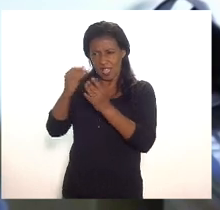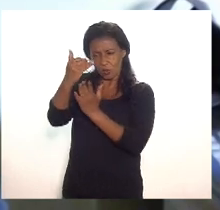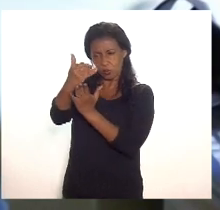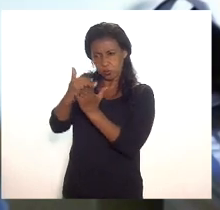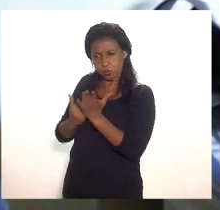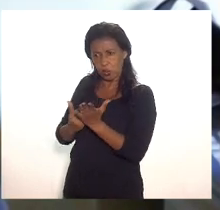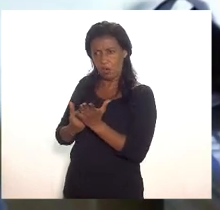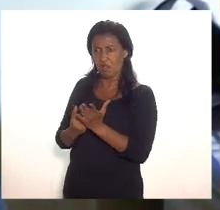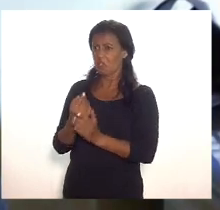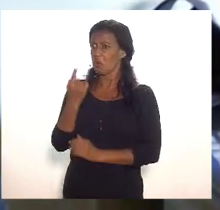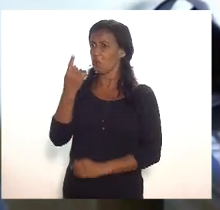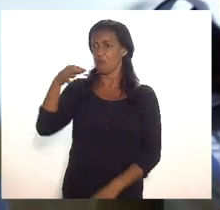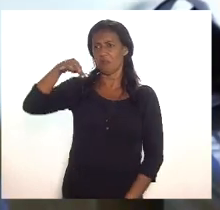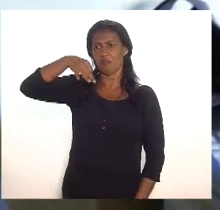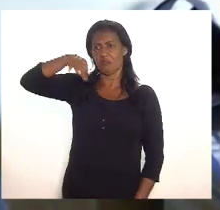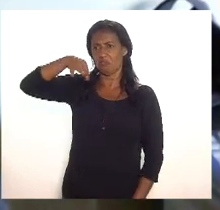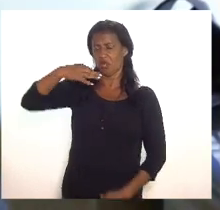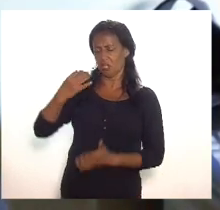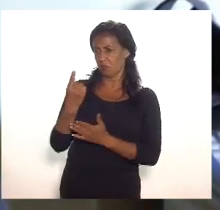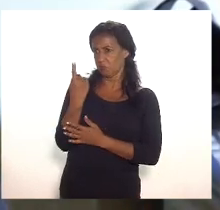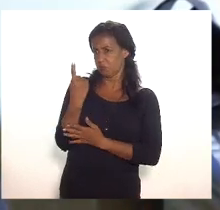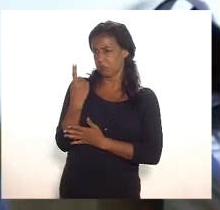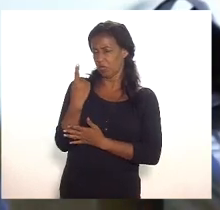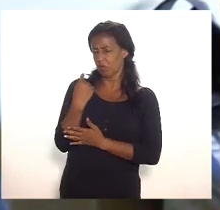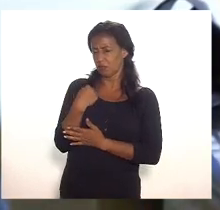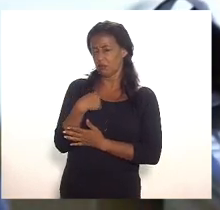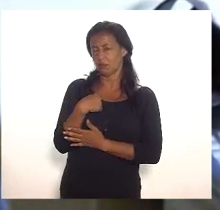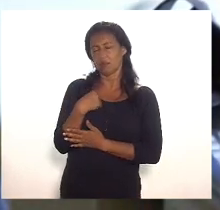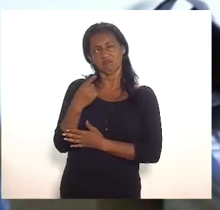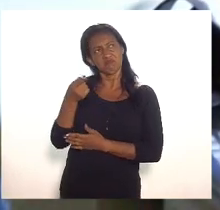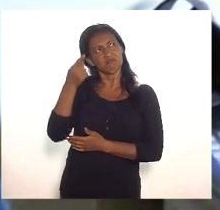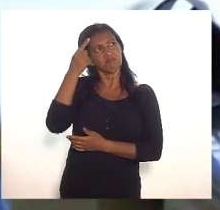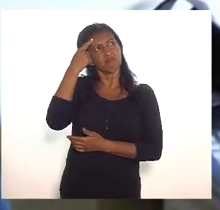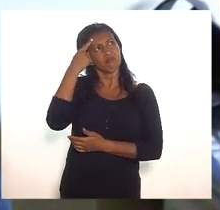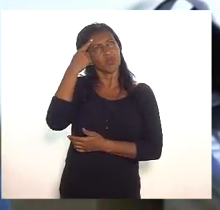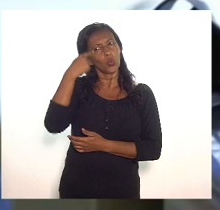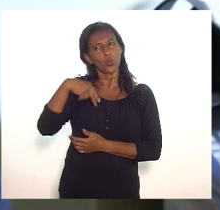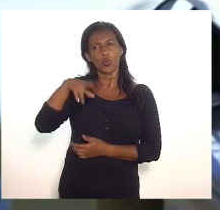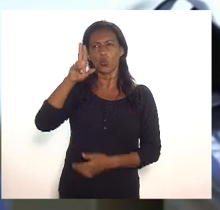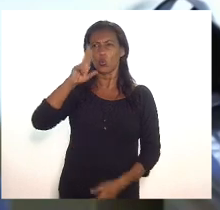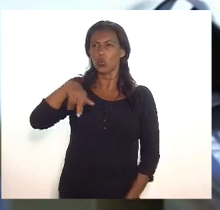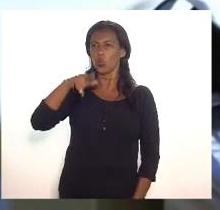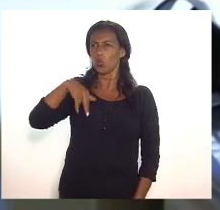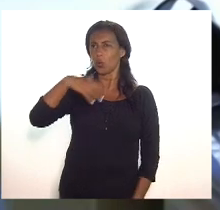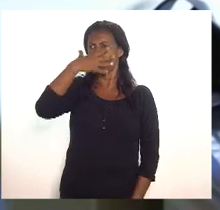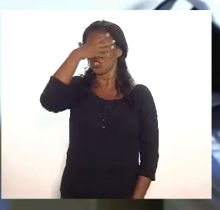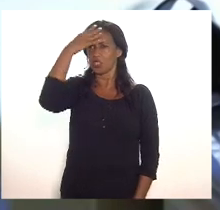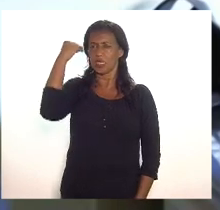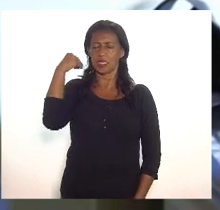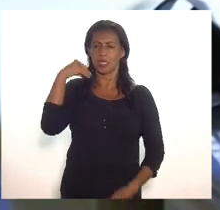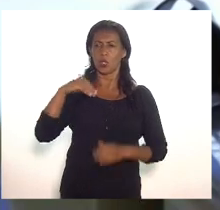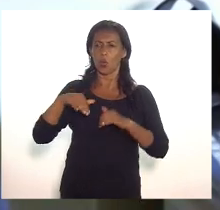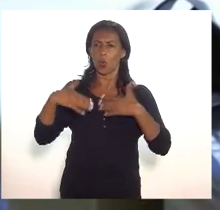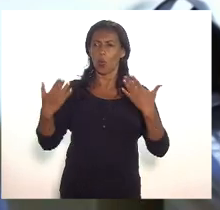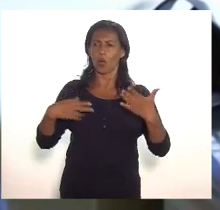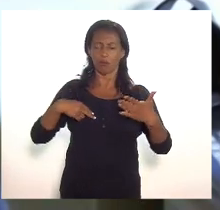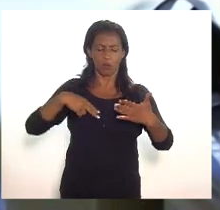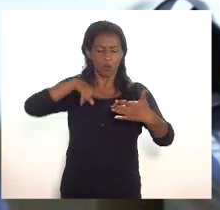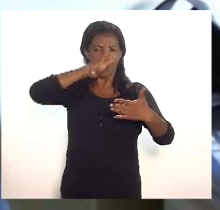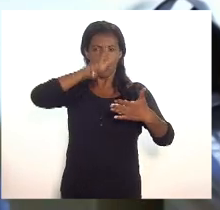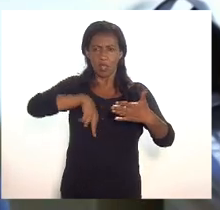página. E eu nunca esqueci desse ensinamento. Então, quando eu li